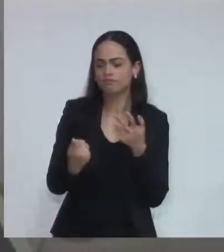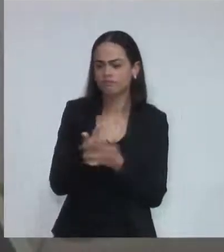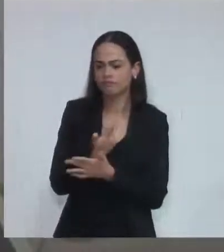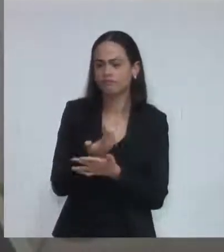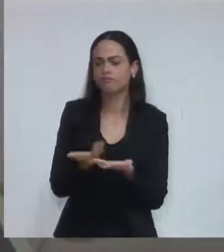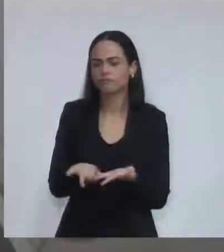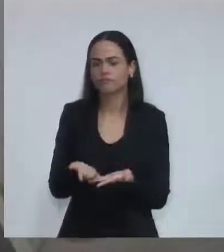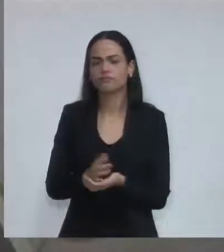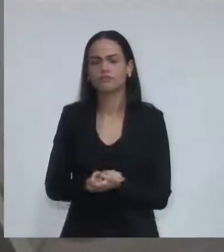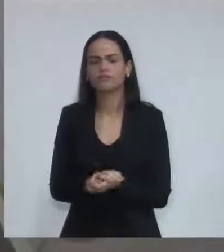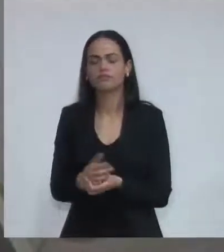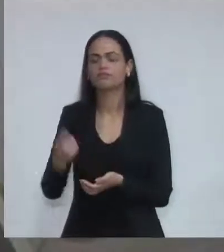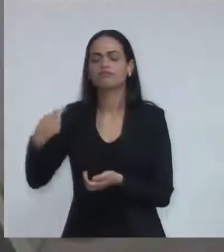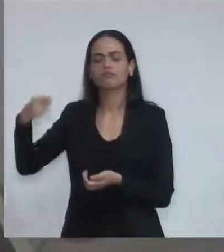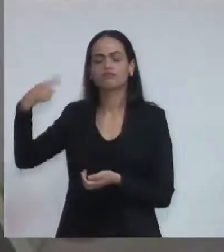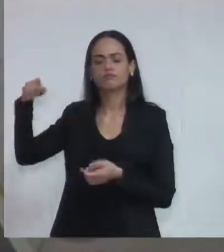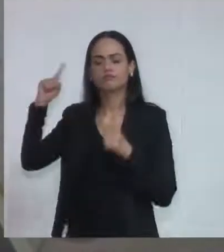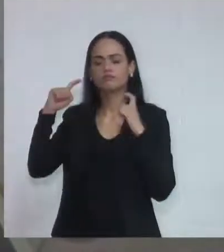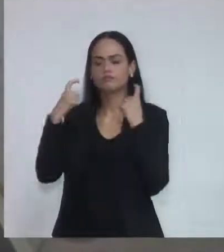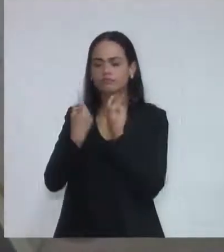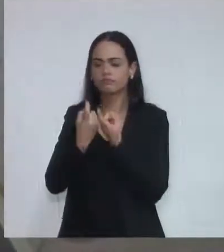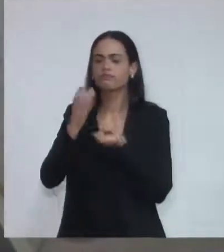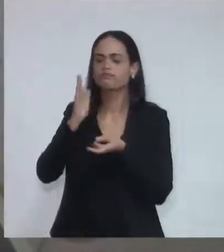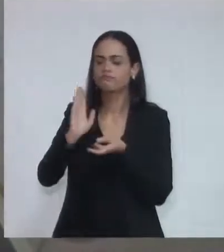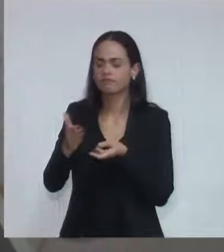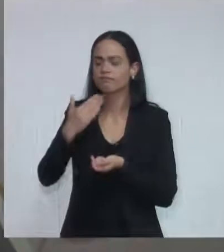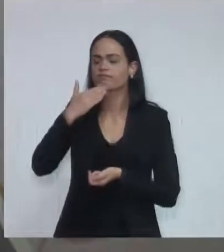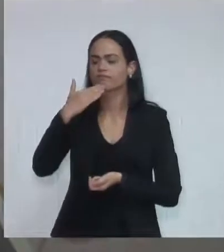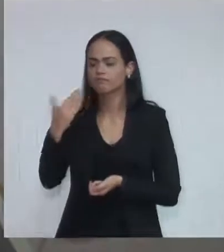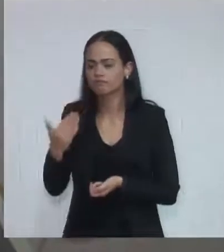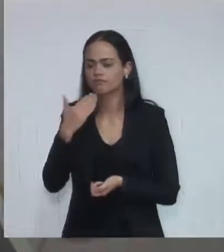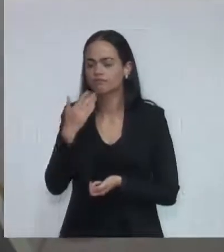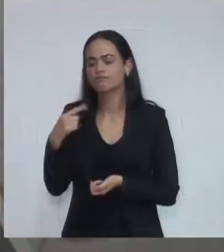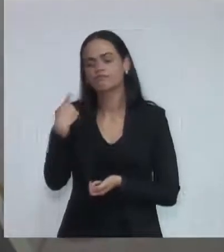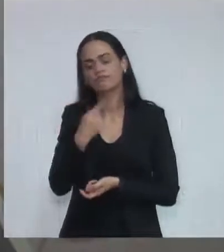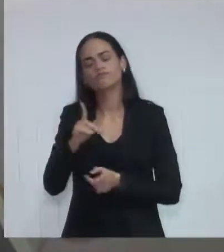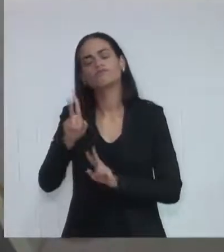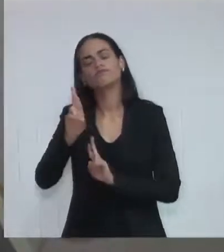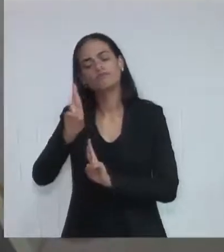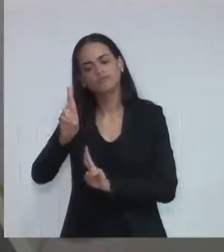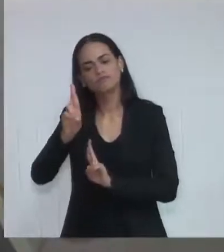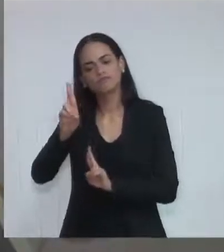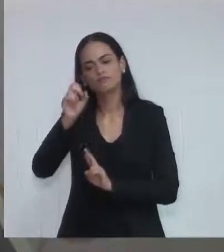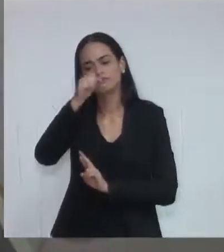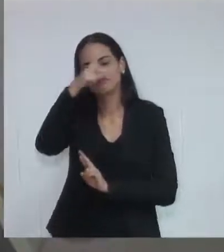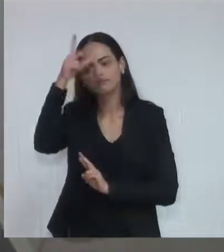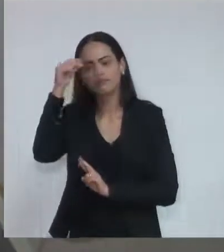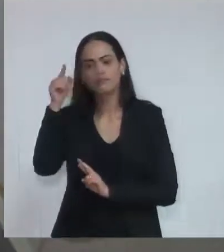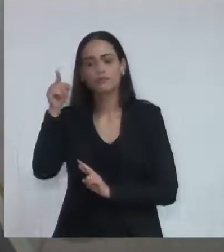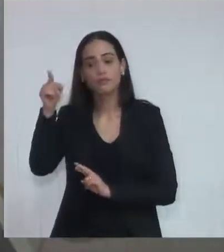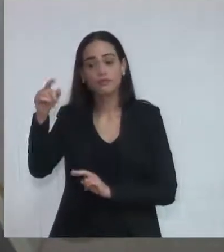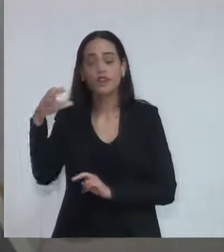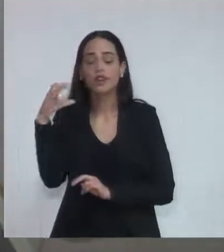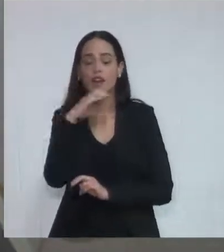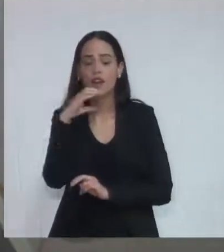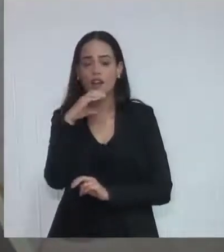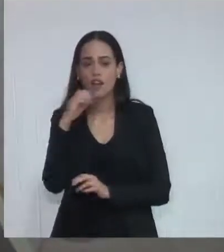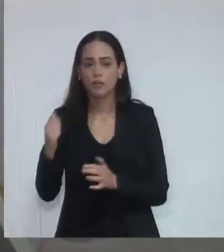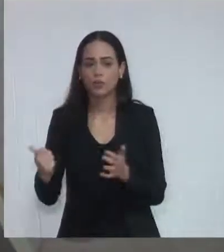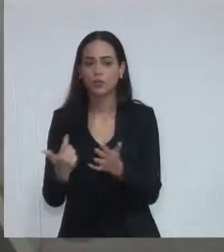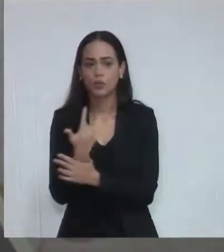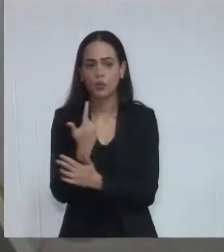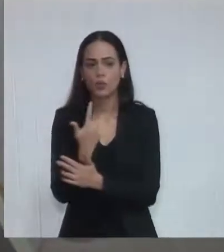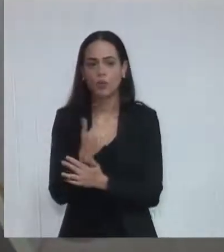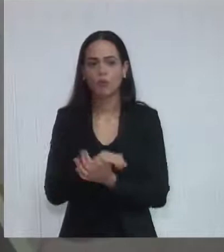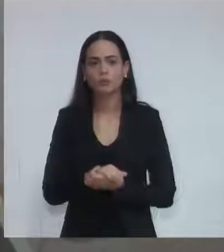temos debatido muito nas reuniões. Esperamos que o Poder Executivo acate com presteza e urgência essa moção, né,